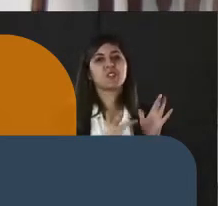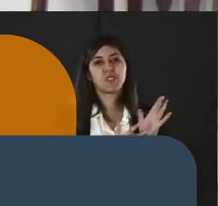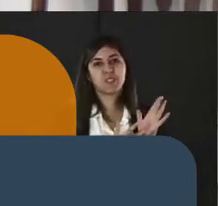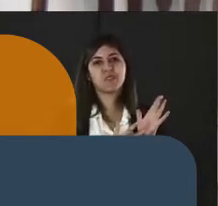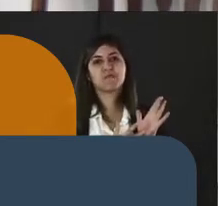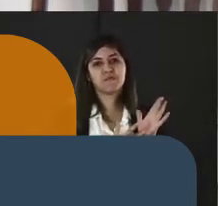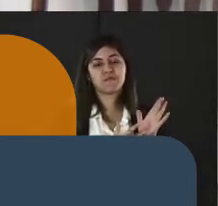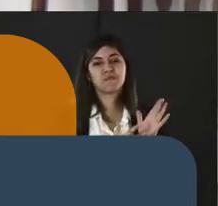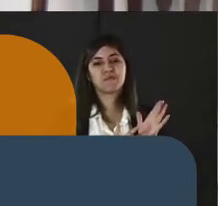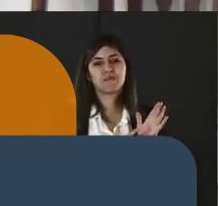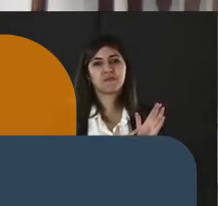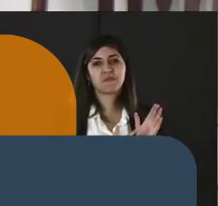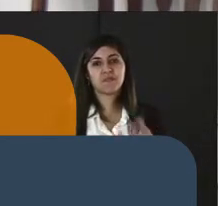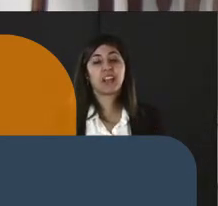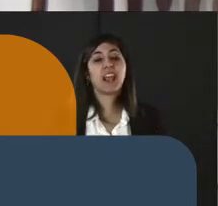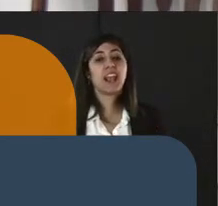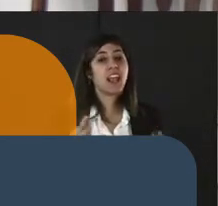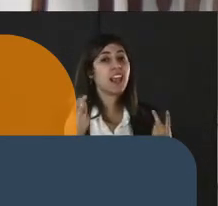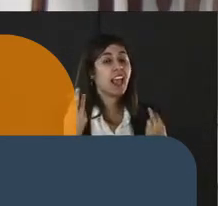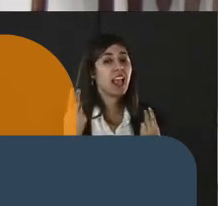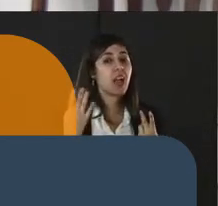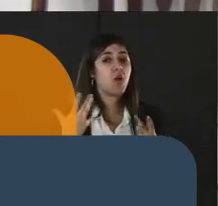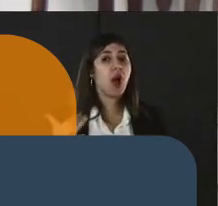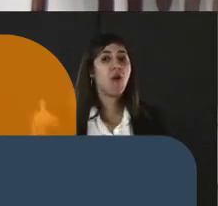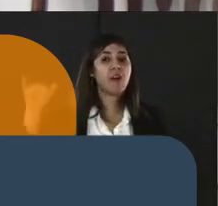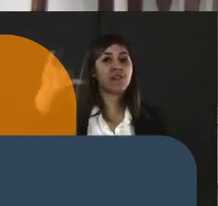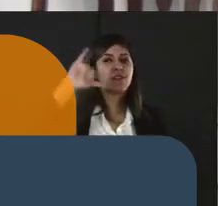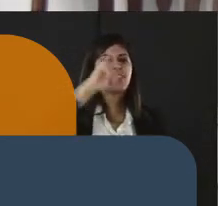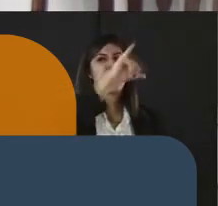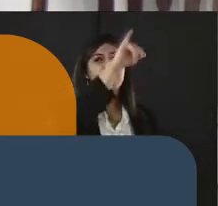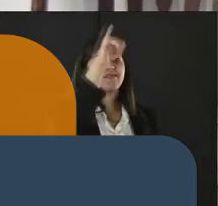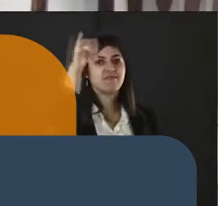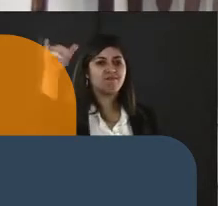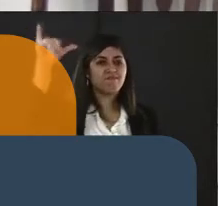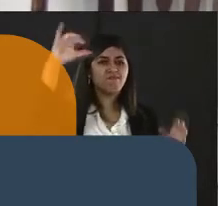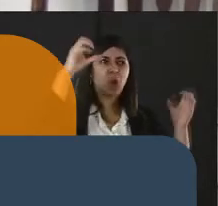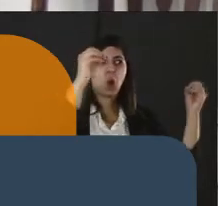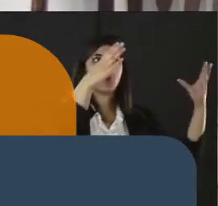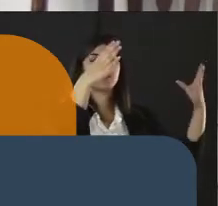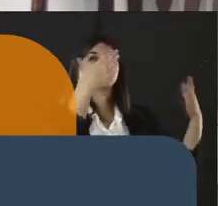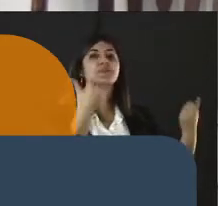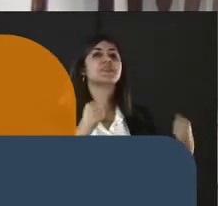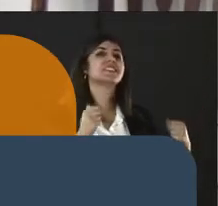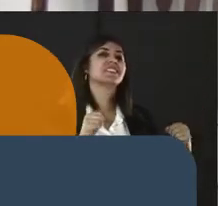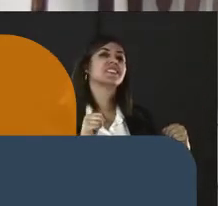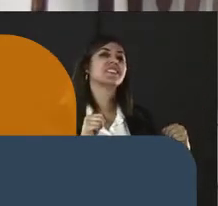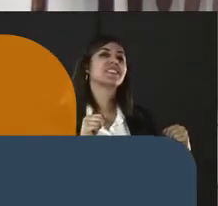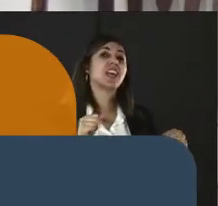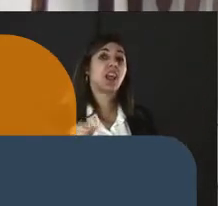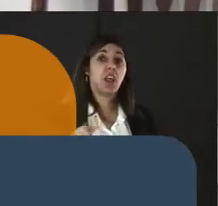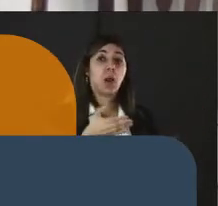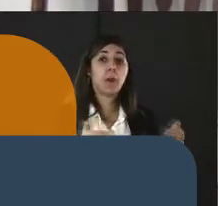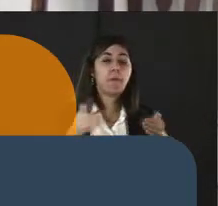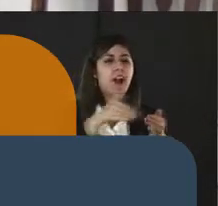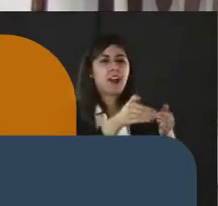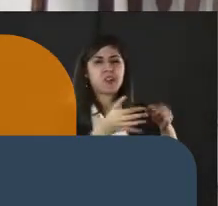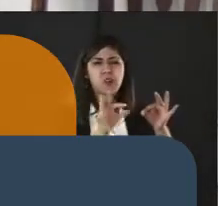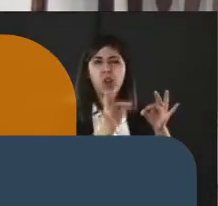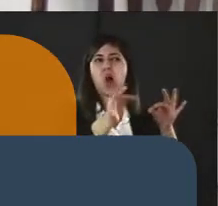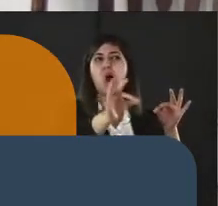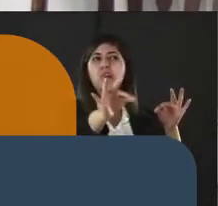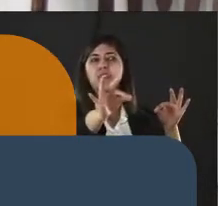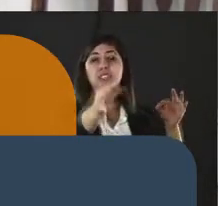lá na pista de aviação se percebe com as luzes ligadas que ali está pista e como farol que